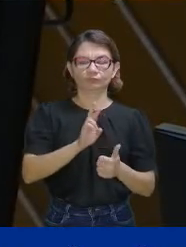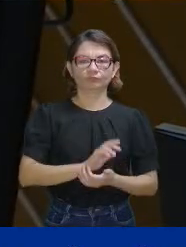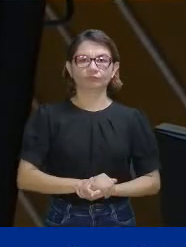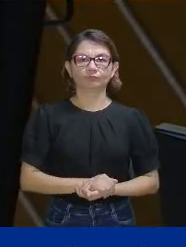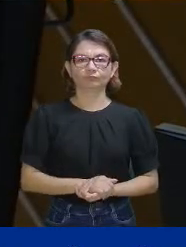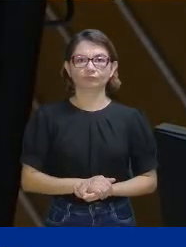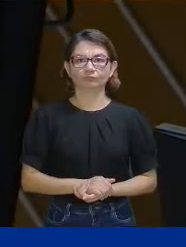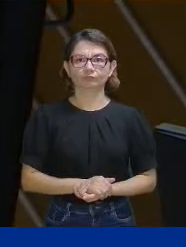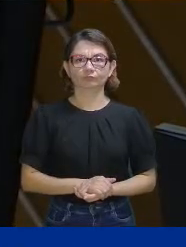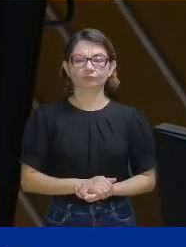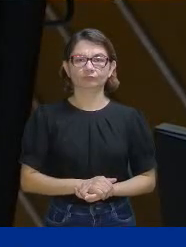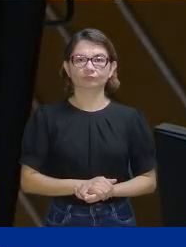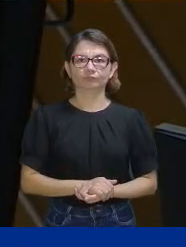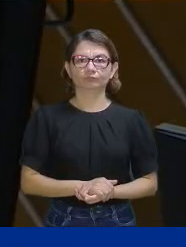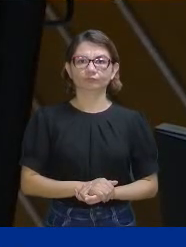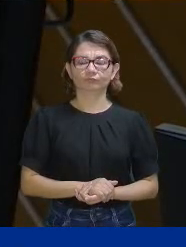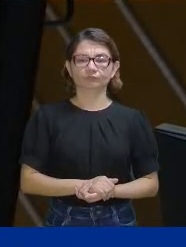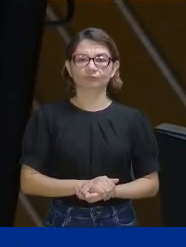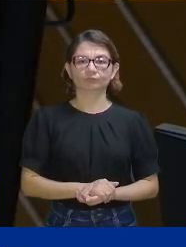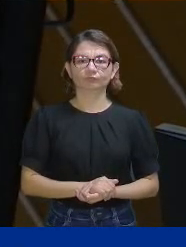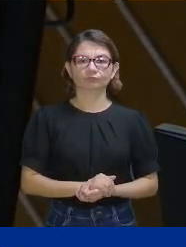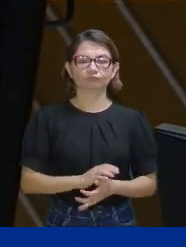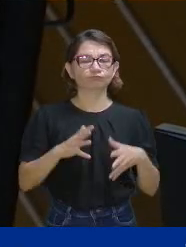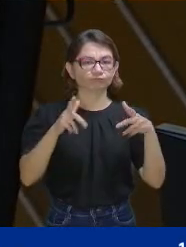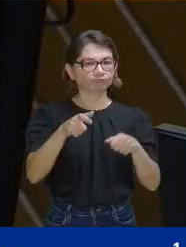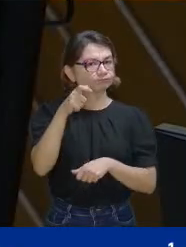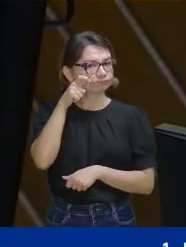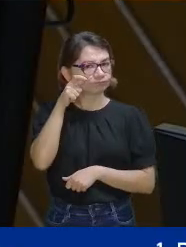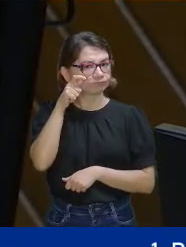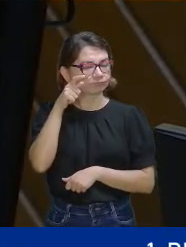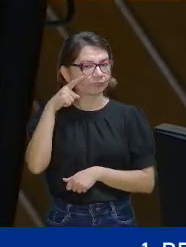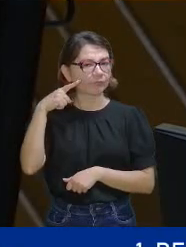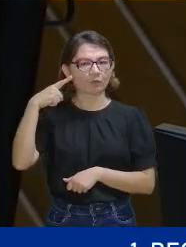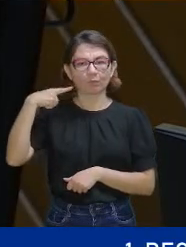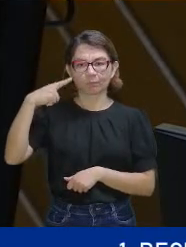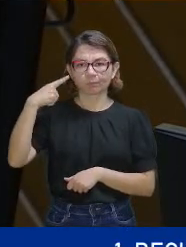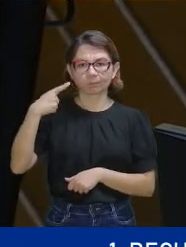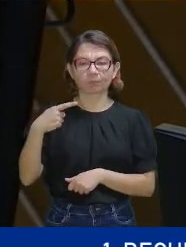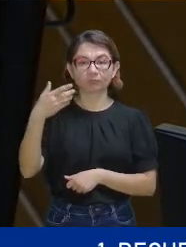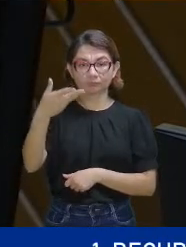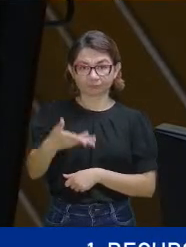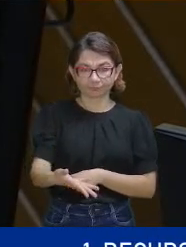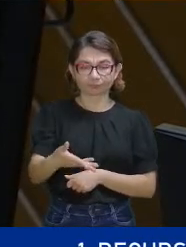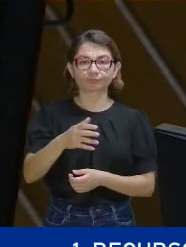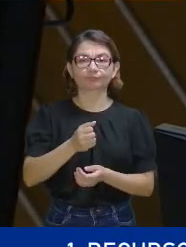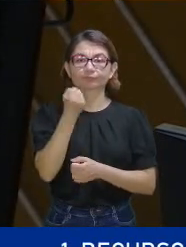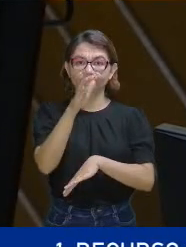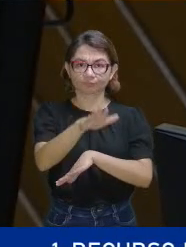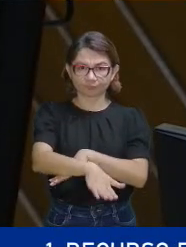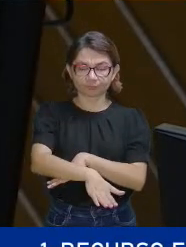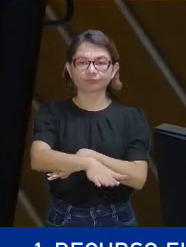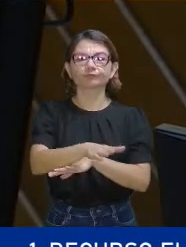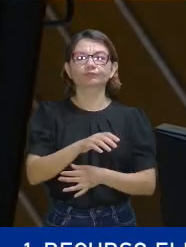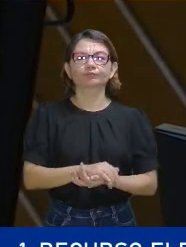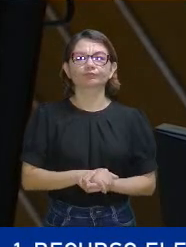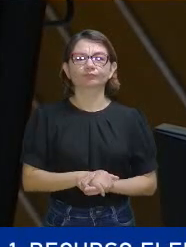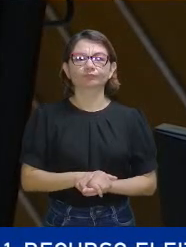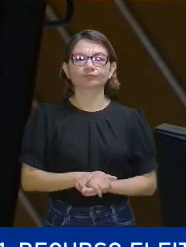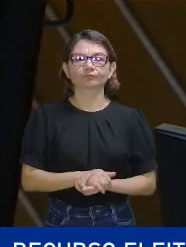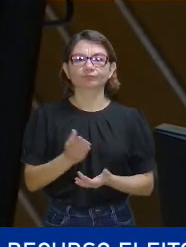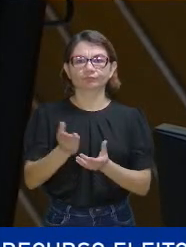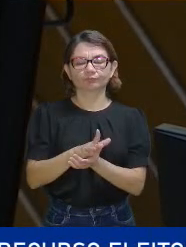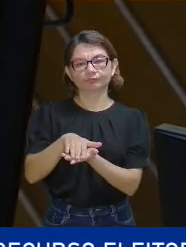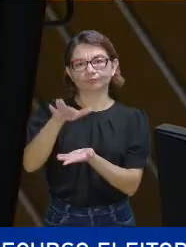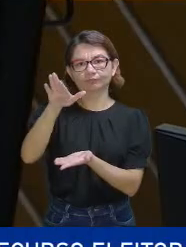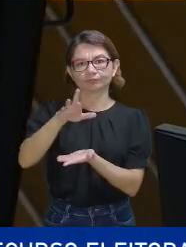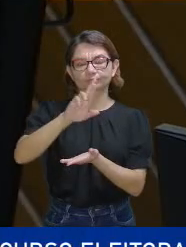cabelos regional castanhos eleitoral, claros, lisos, todos longos. que nos Usa ler assistem, maquiagem, os sobrancelha bem advogados desenhada, olhos presentes. amendoados pequenos, Boa castanho tarde. escuro, usa óculos de Os grau, autos de